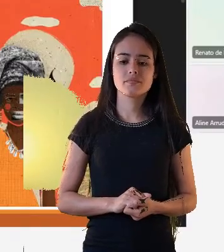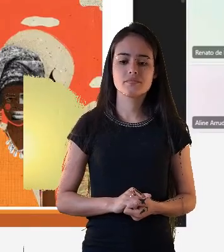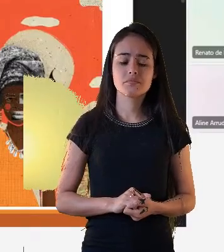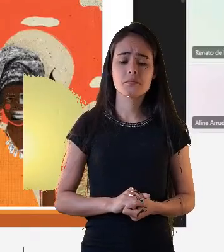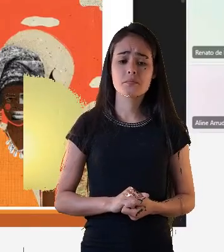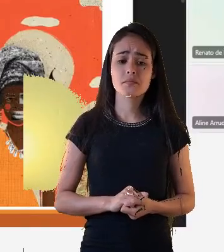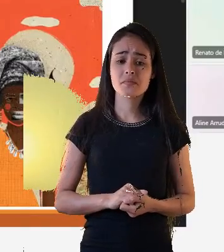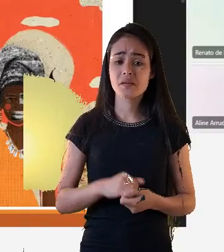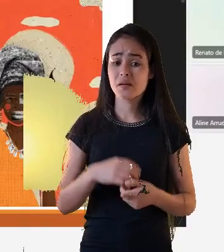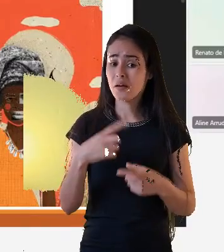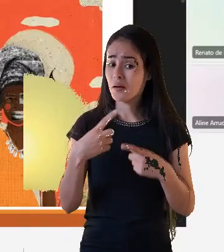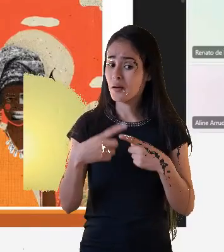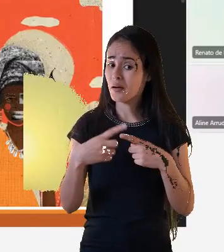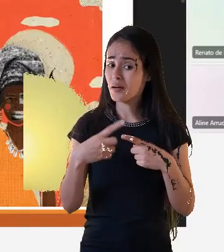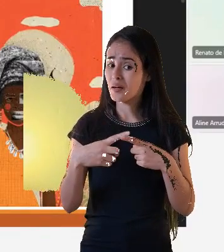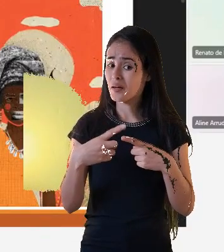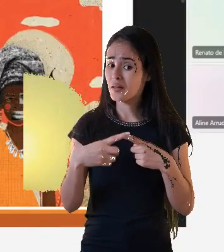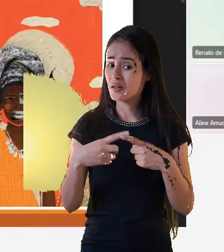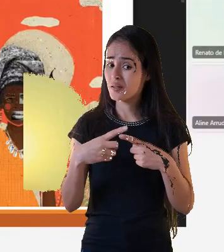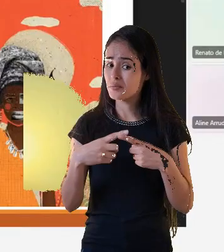né, uma balela, né,